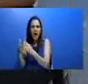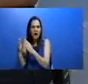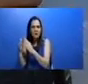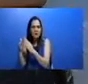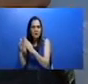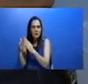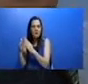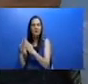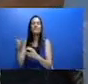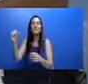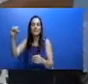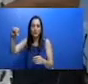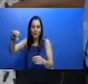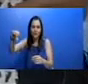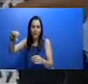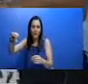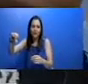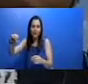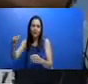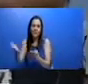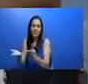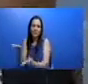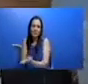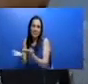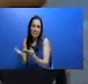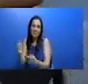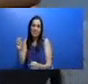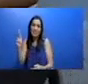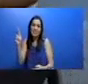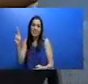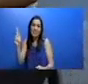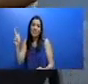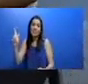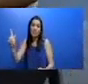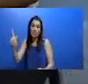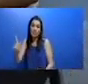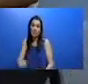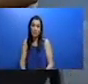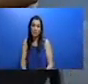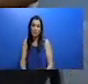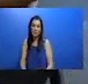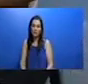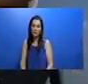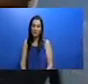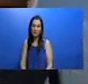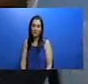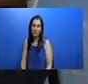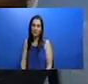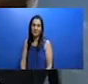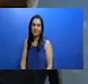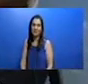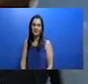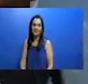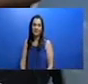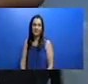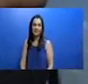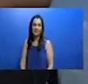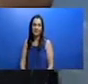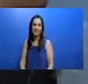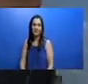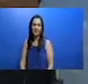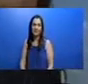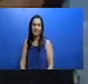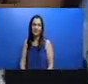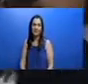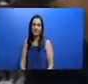levou 9 quilos de tomate, porque cada pacotinho desse, olha, custou R$ 11,00 e tinha 3 quilos.